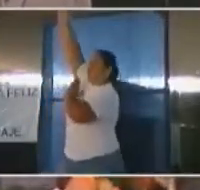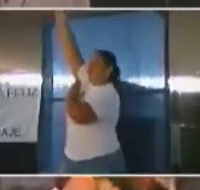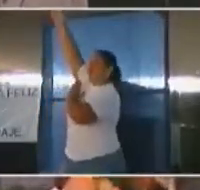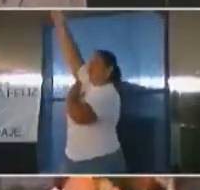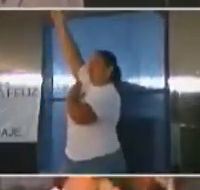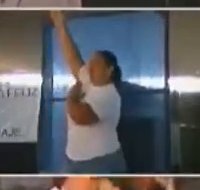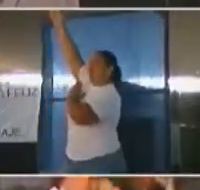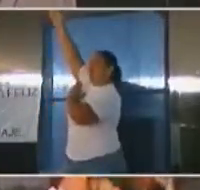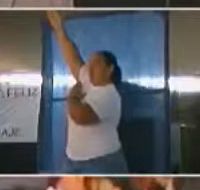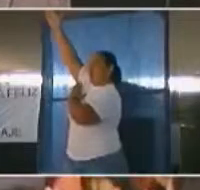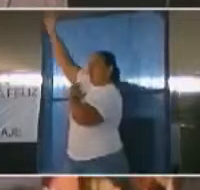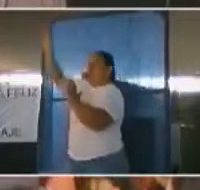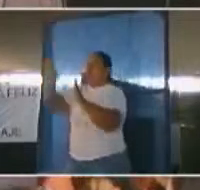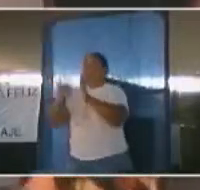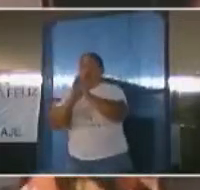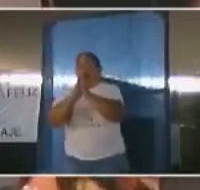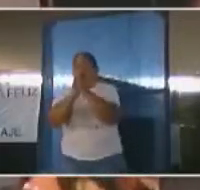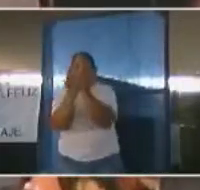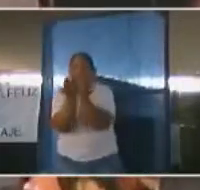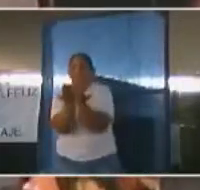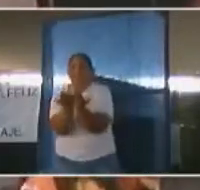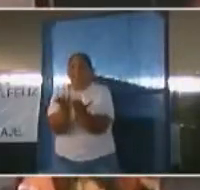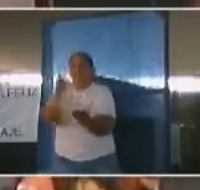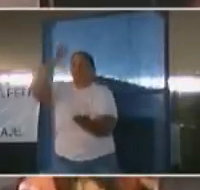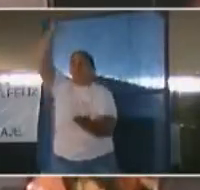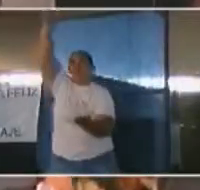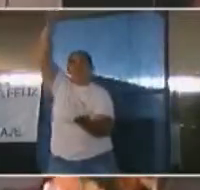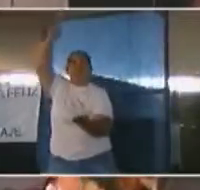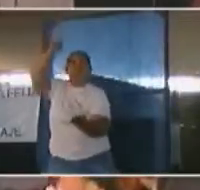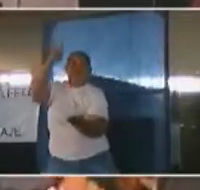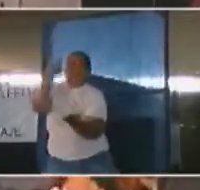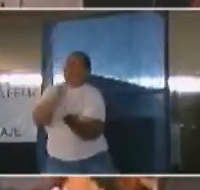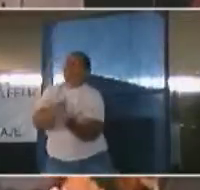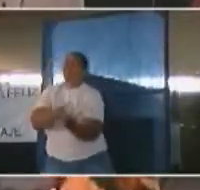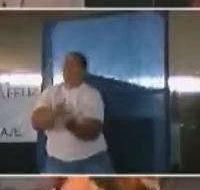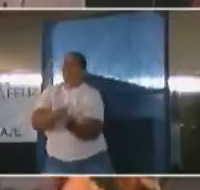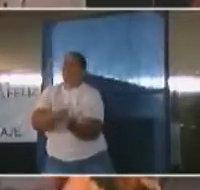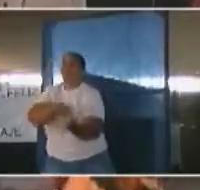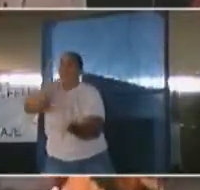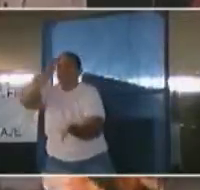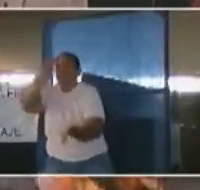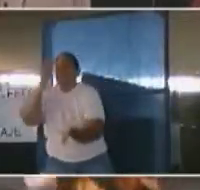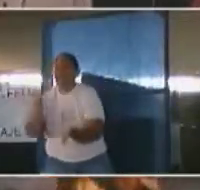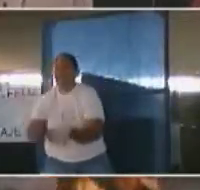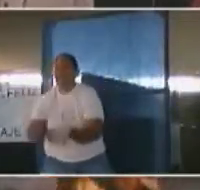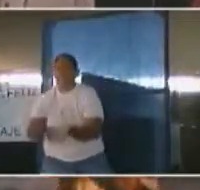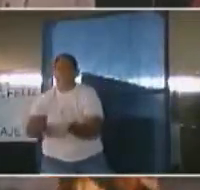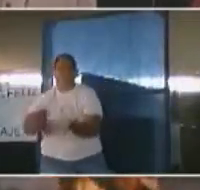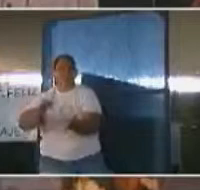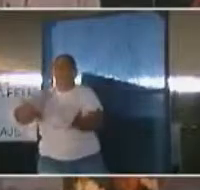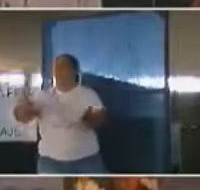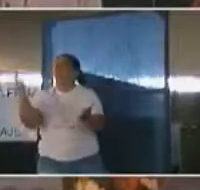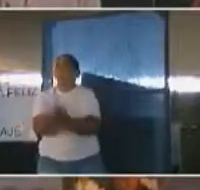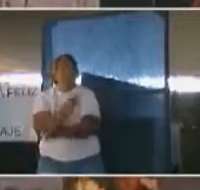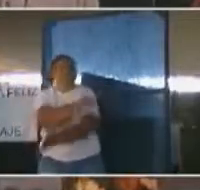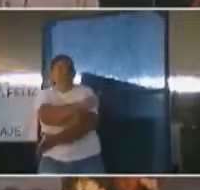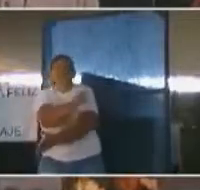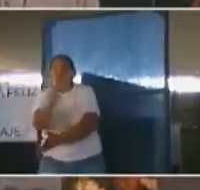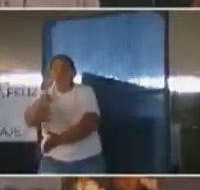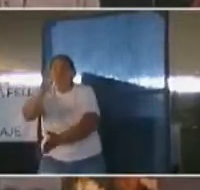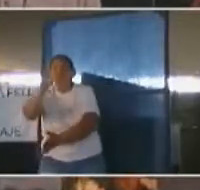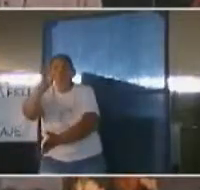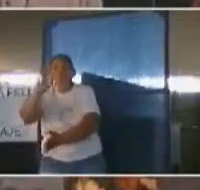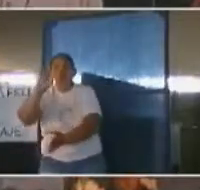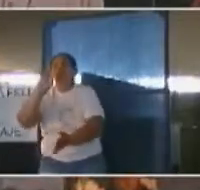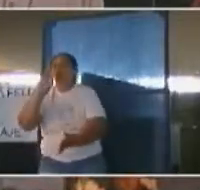E a escritura, a palavra de Deus é a verdade e ela não é desatualizada, ela não é errada, mas ela é a verdade,